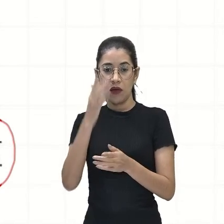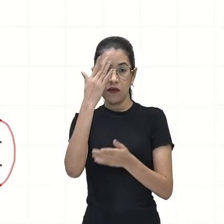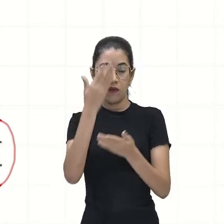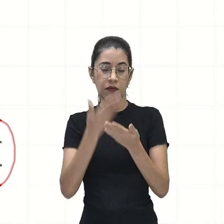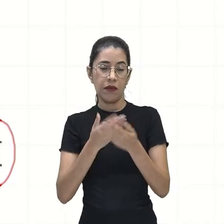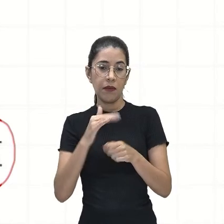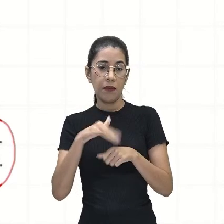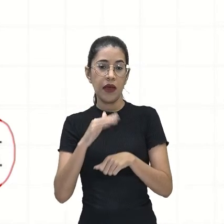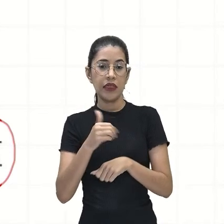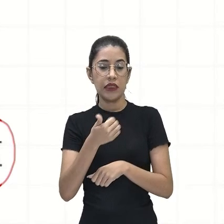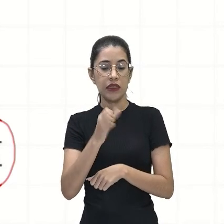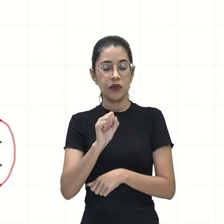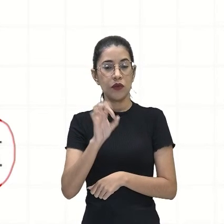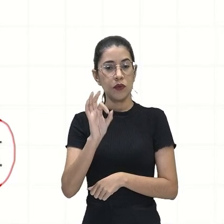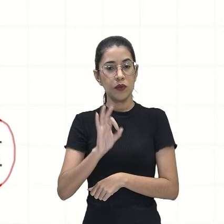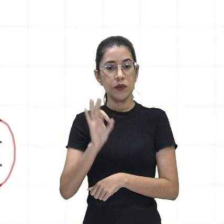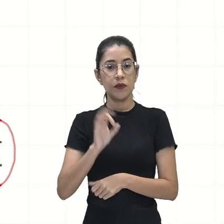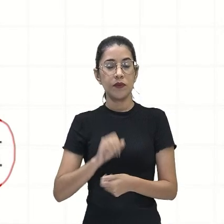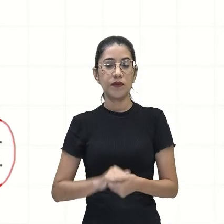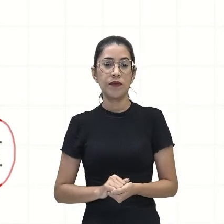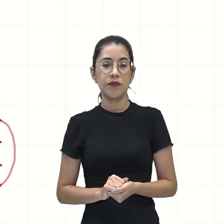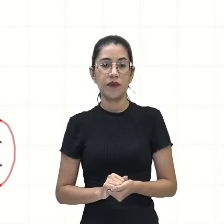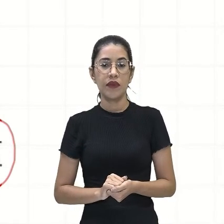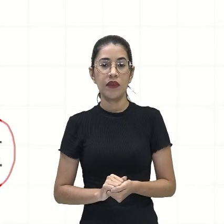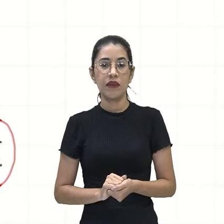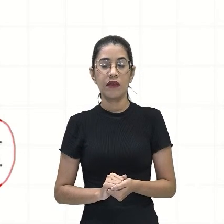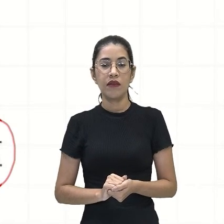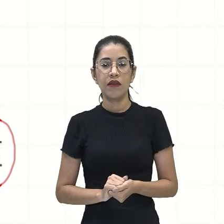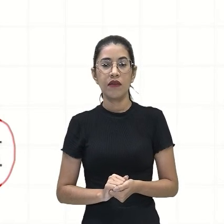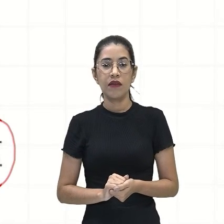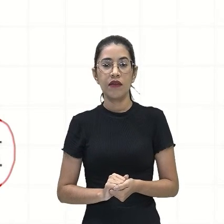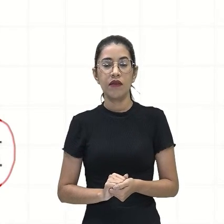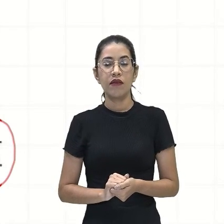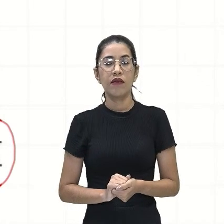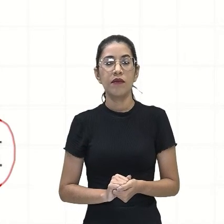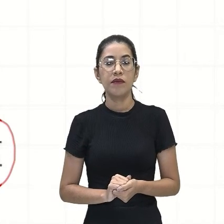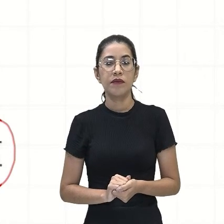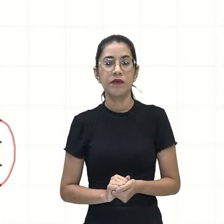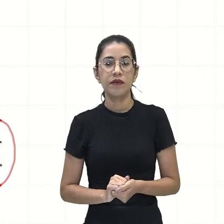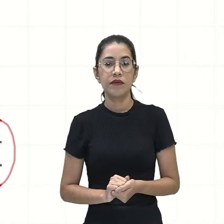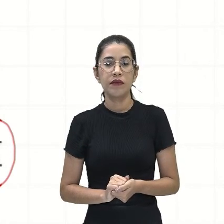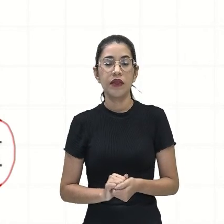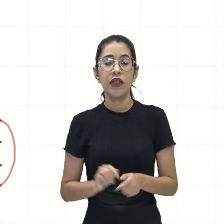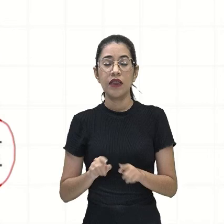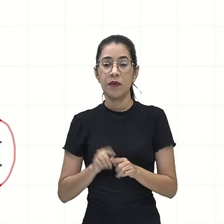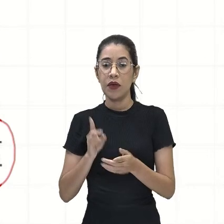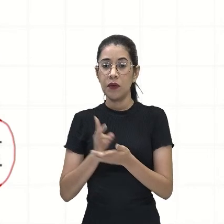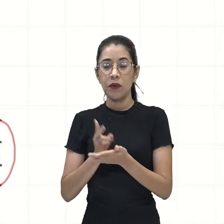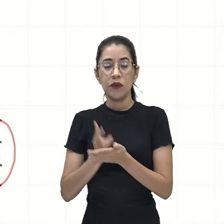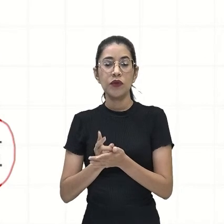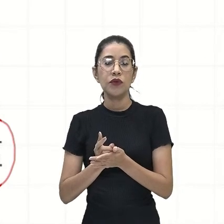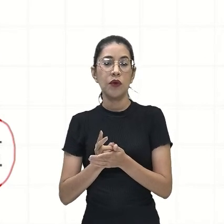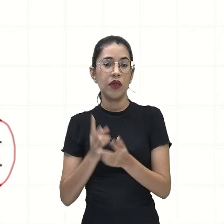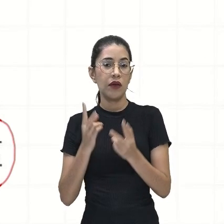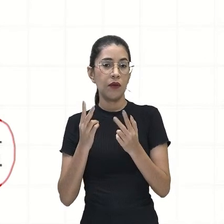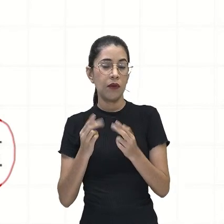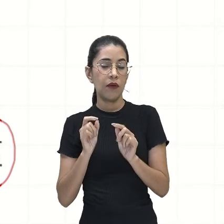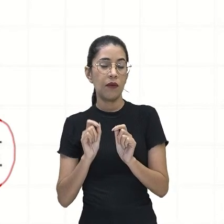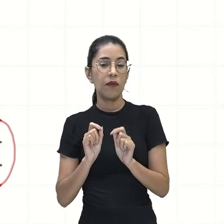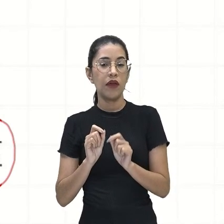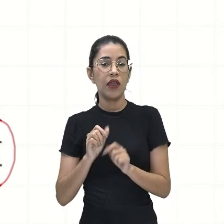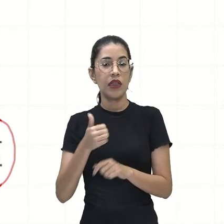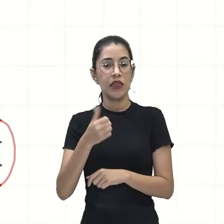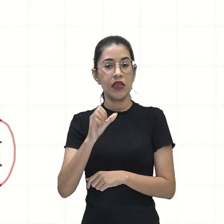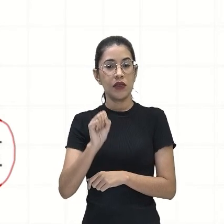18%. Já a confiança não é a mesma, ela continuou alta aqui, né? 59%,